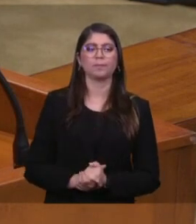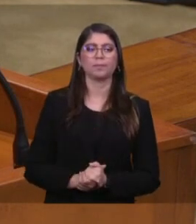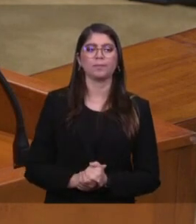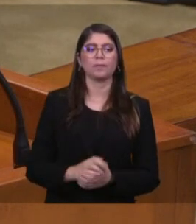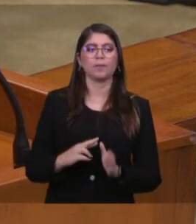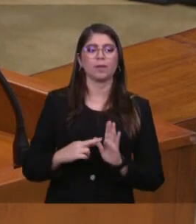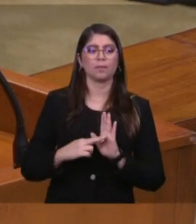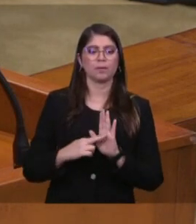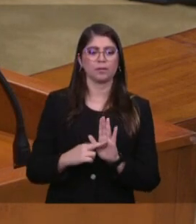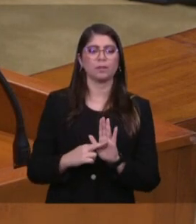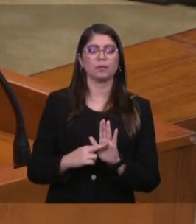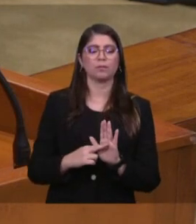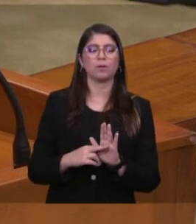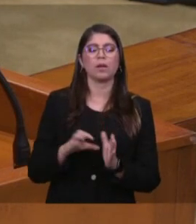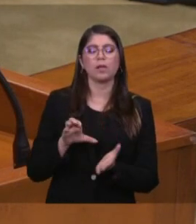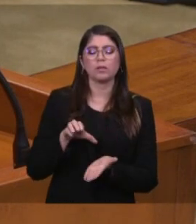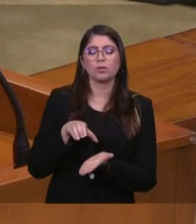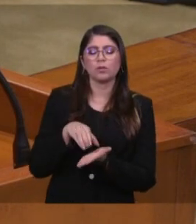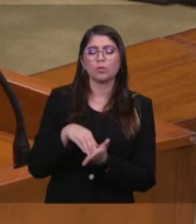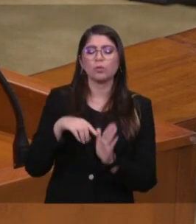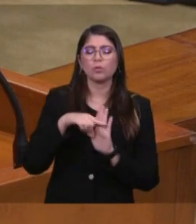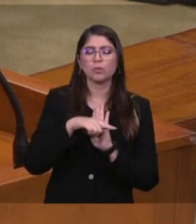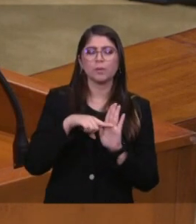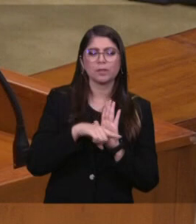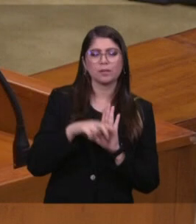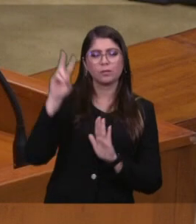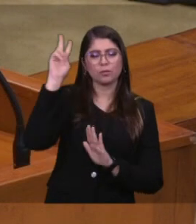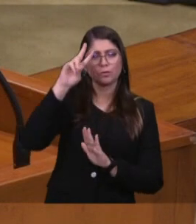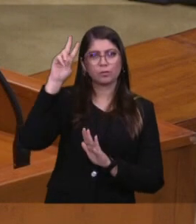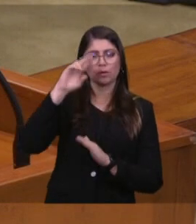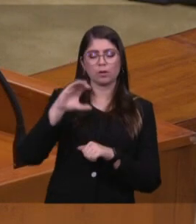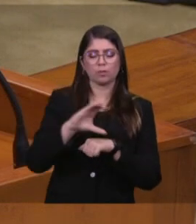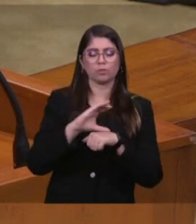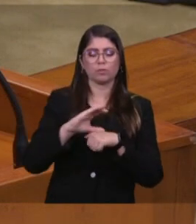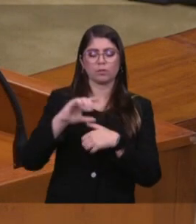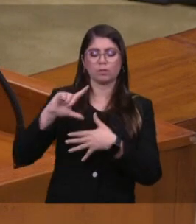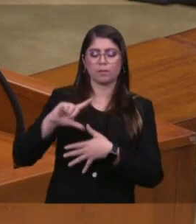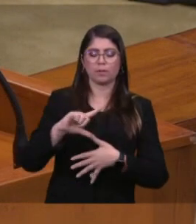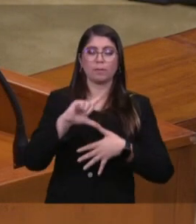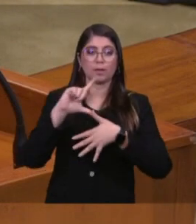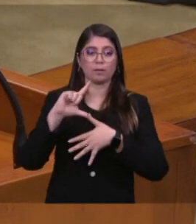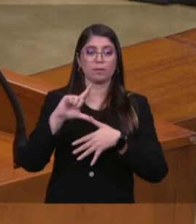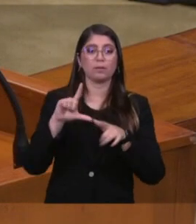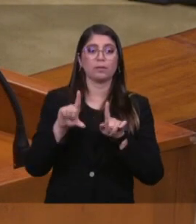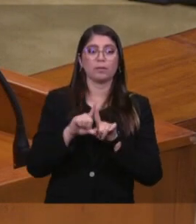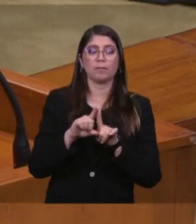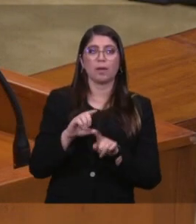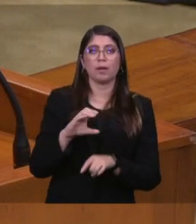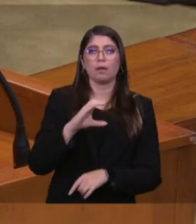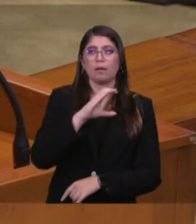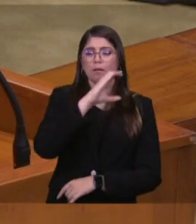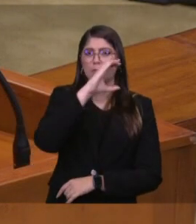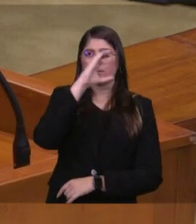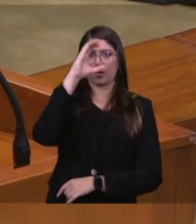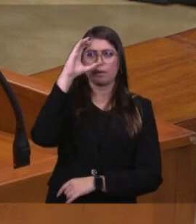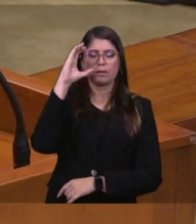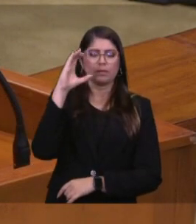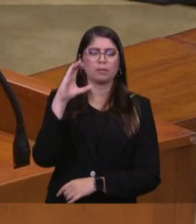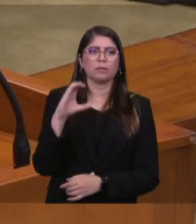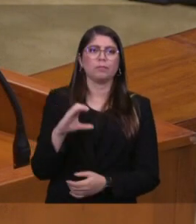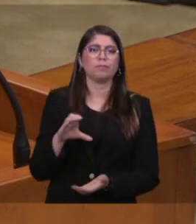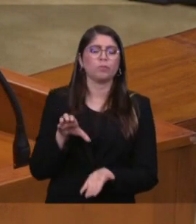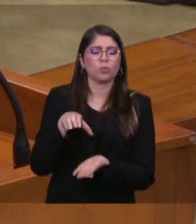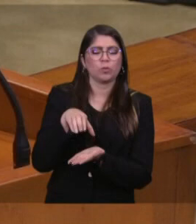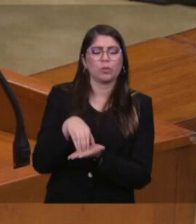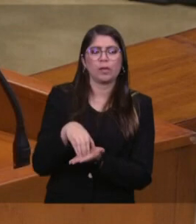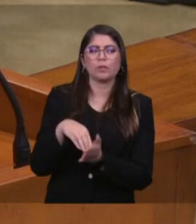PEABIRU, Núcleo de Pesquisa em História e Constitucionalismo da América Latina, e a Clínica de Direitos Humanos, projetos de pesquisa e extensão